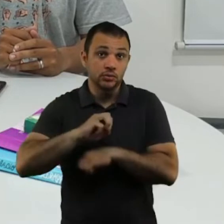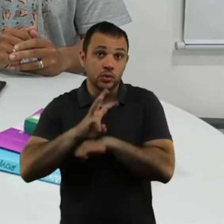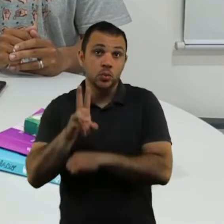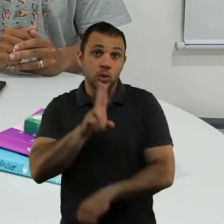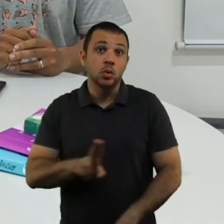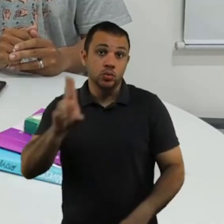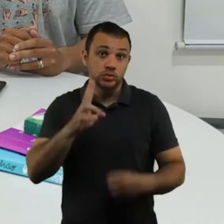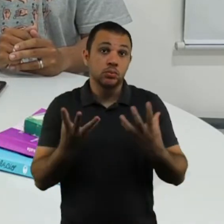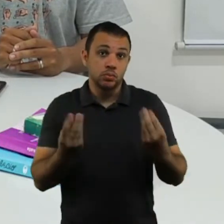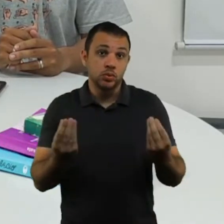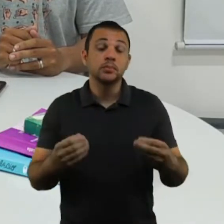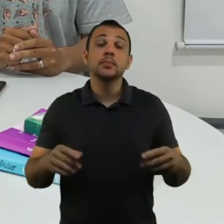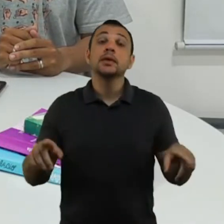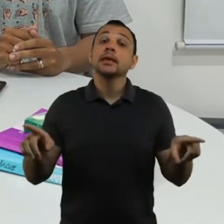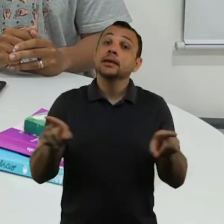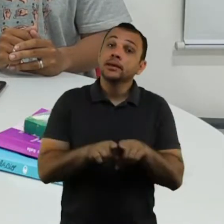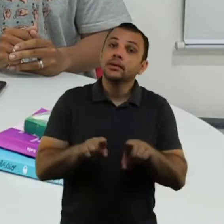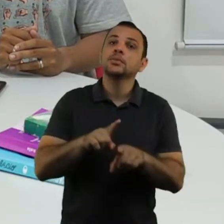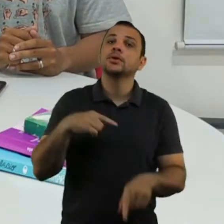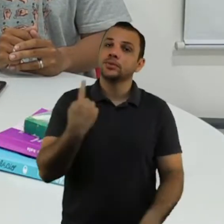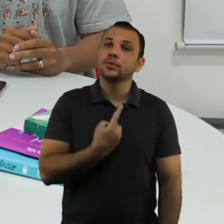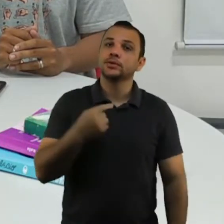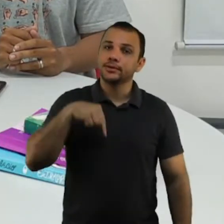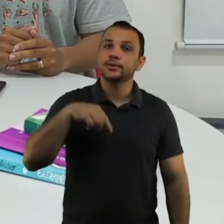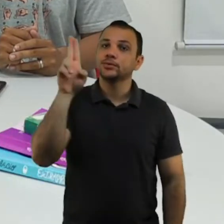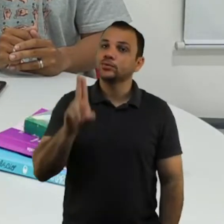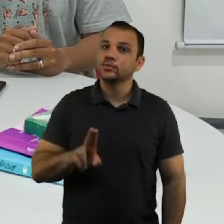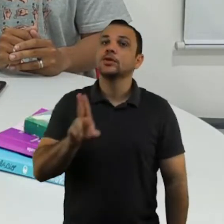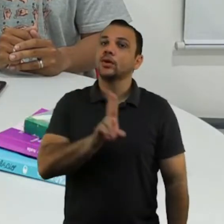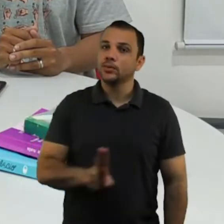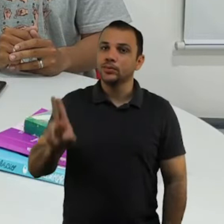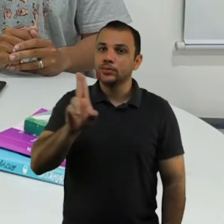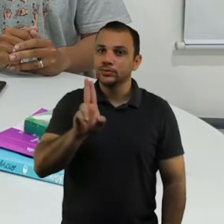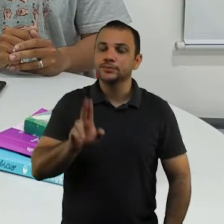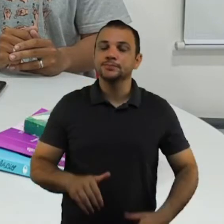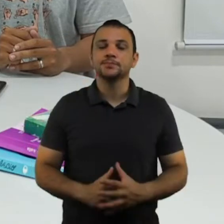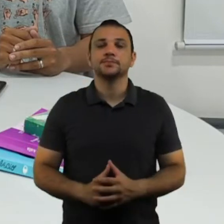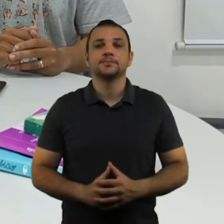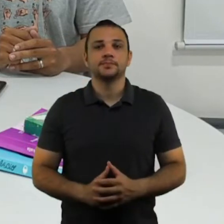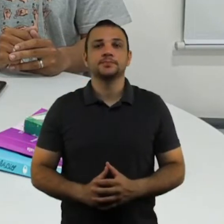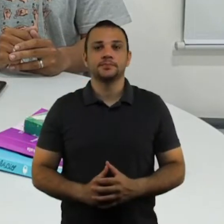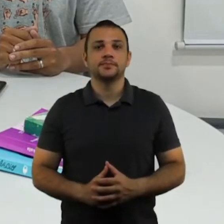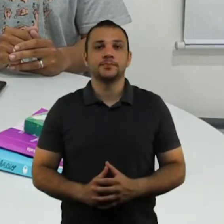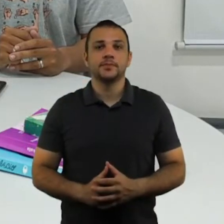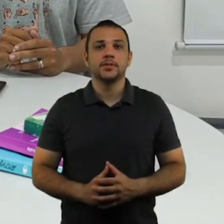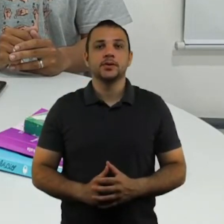nós. E aqui no Nau nós também fazemos uso dessa tecnologia. Ele